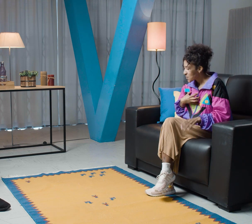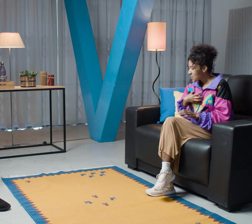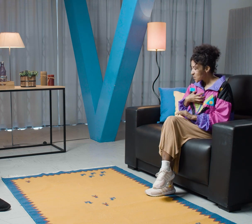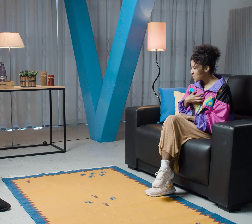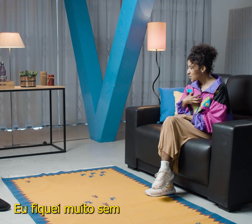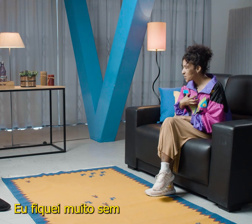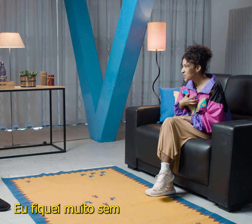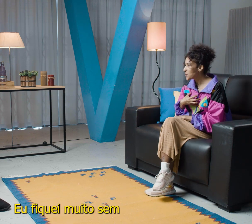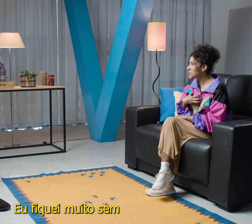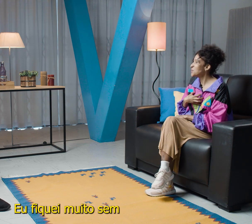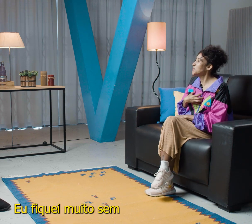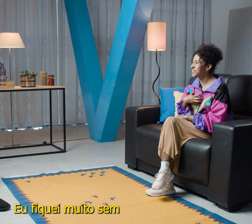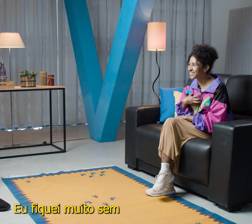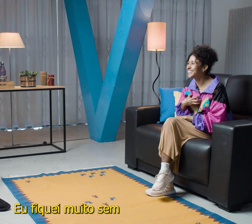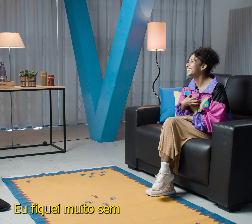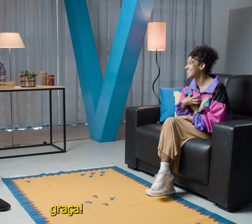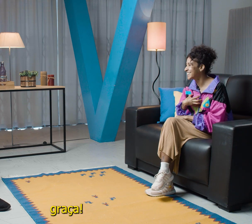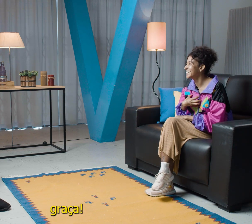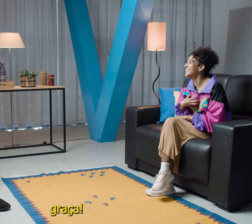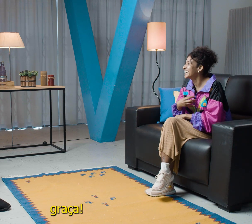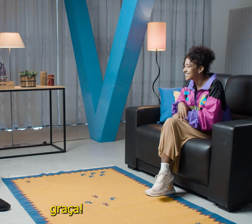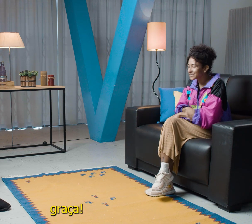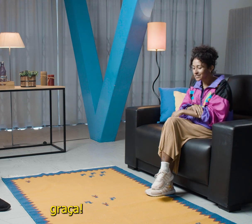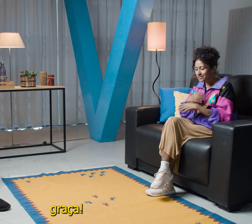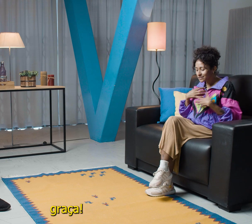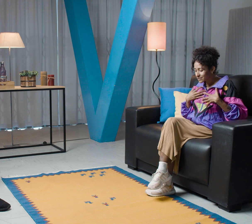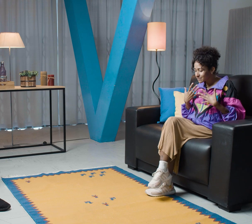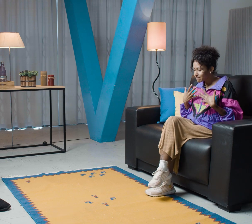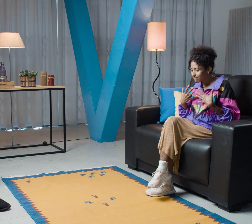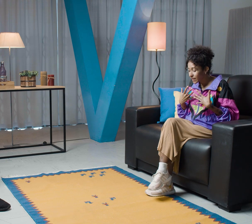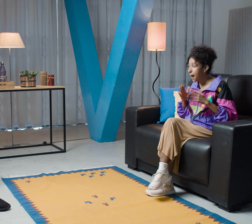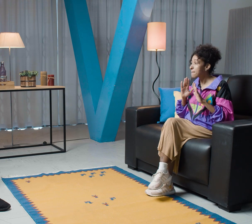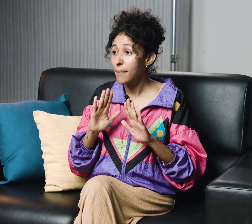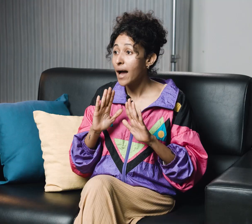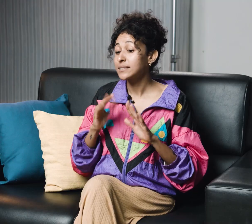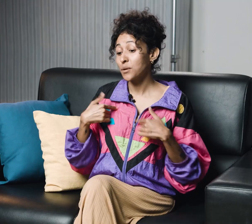Nossa, eu fiquei muito sem graça.